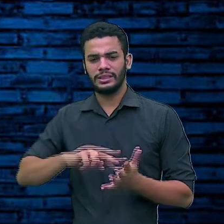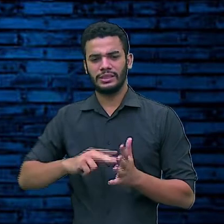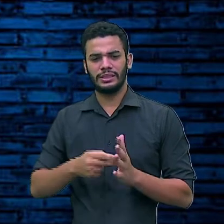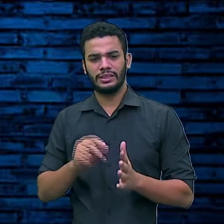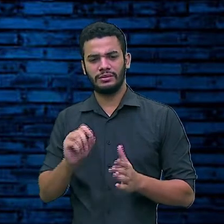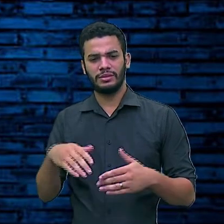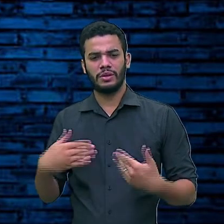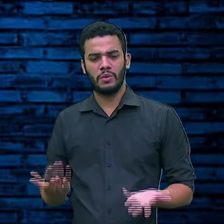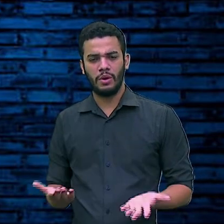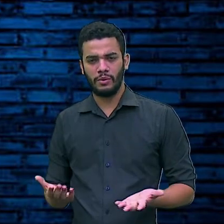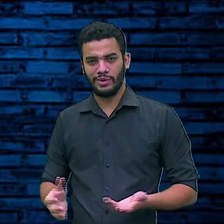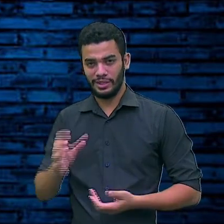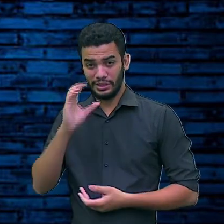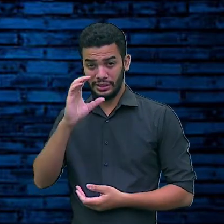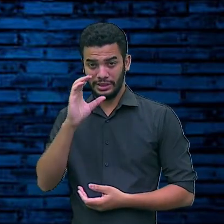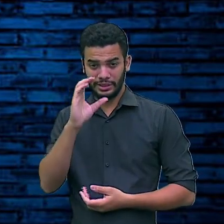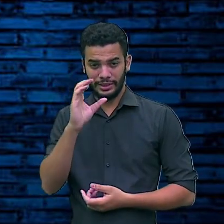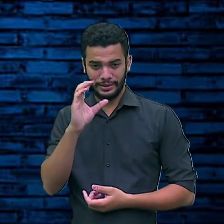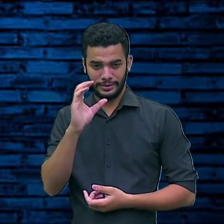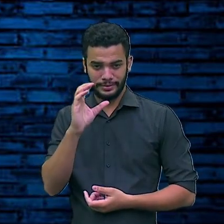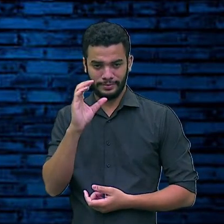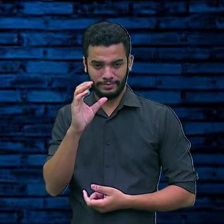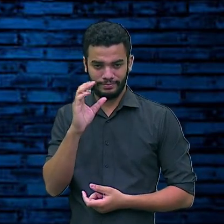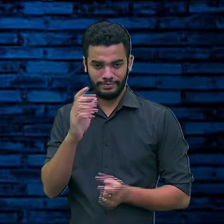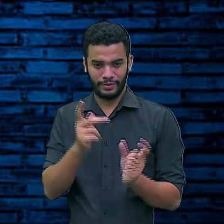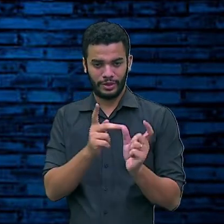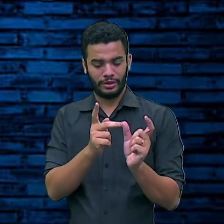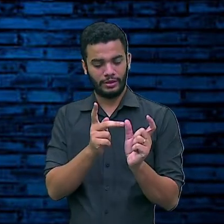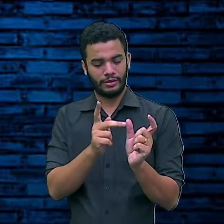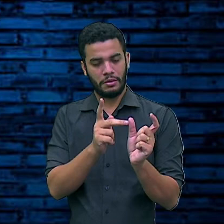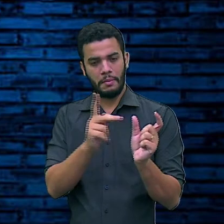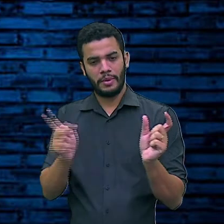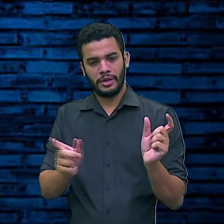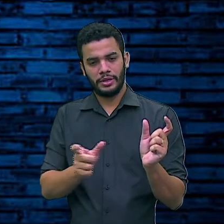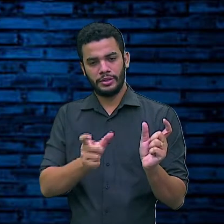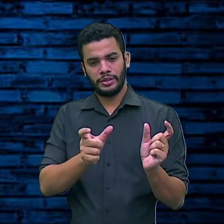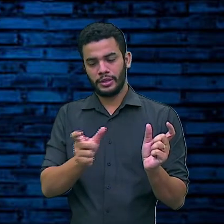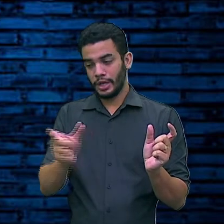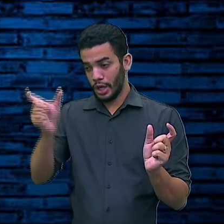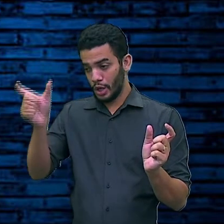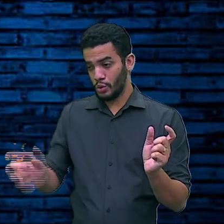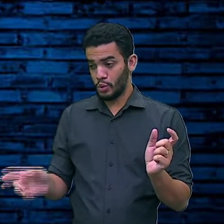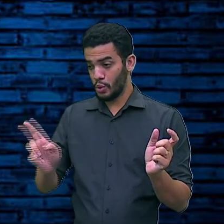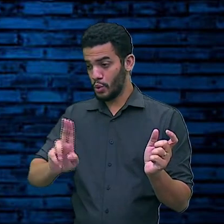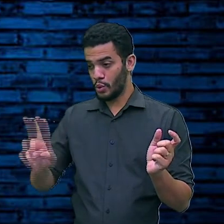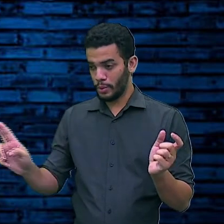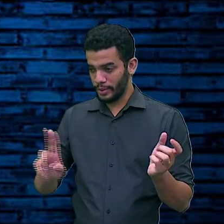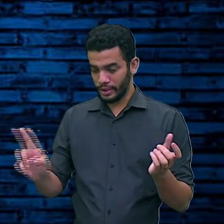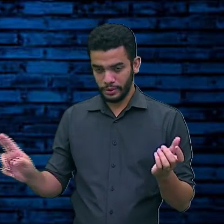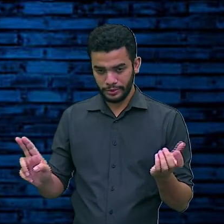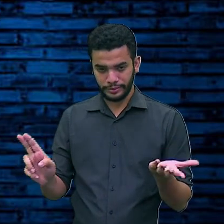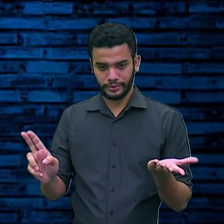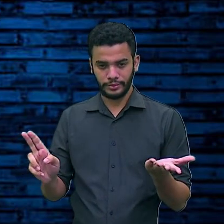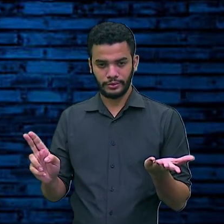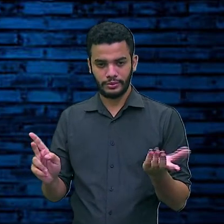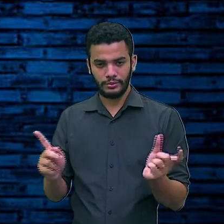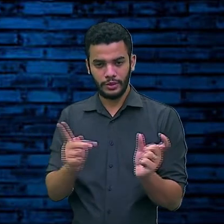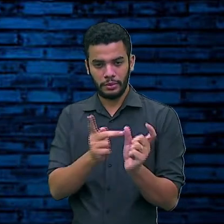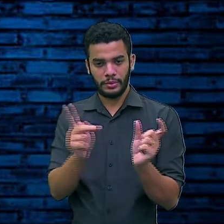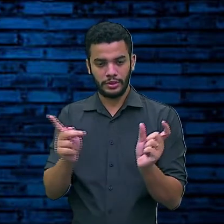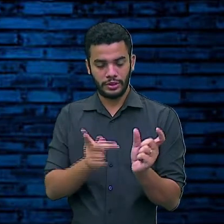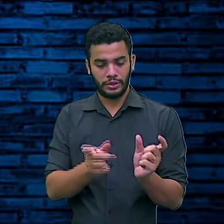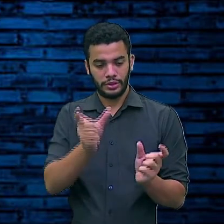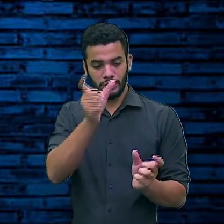correta, estudante? A letra C. Trata, então, de uma oração, trata-se de uma oração, né, que